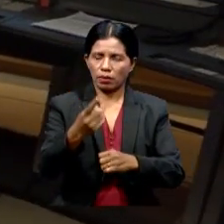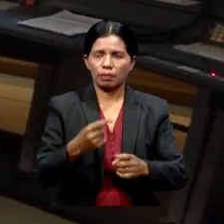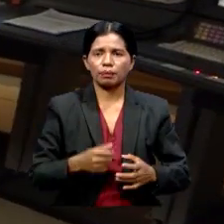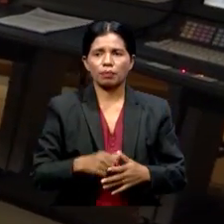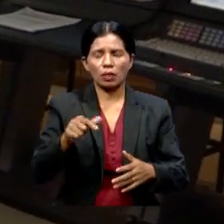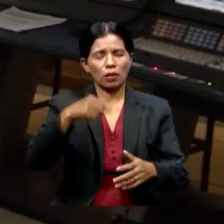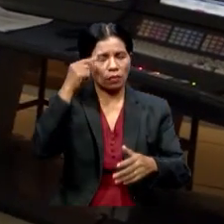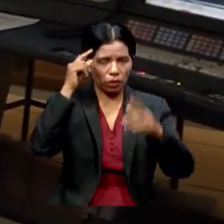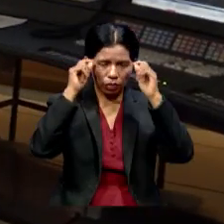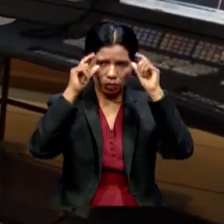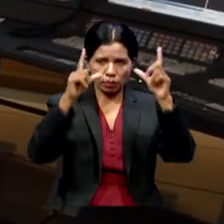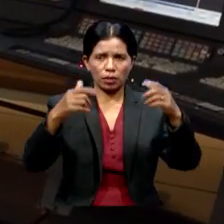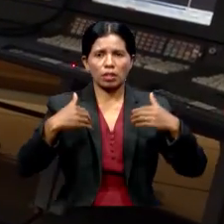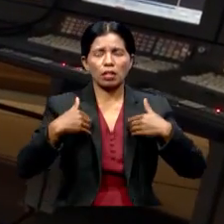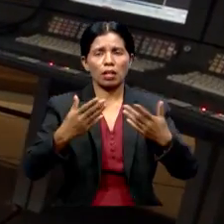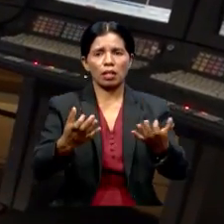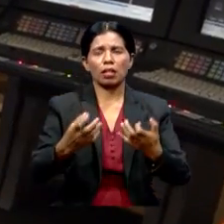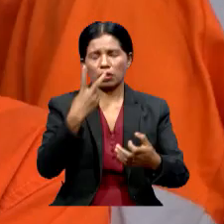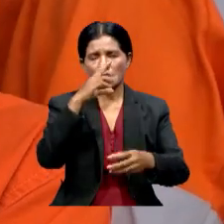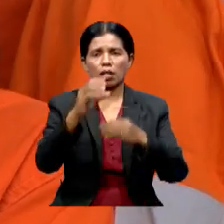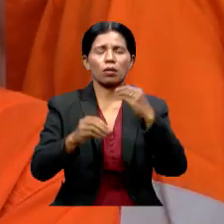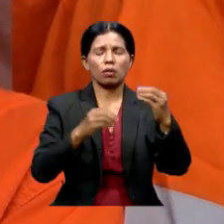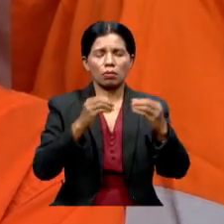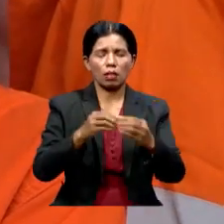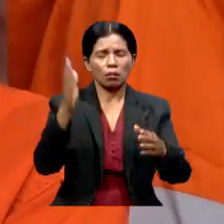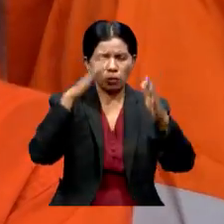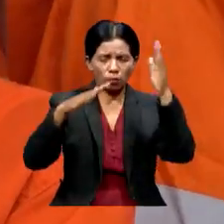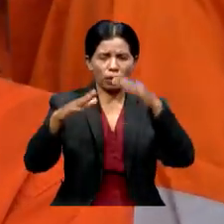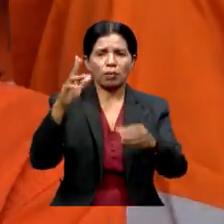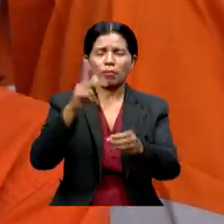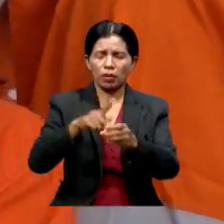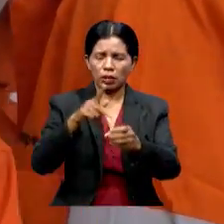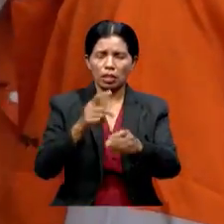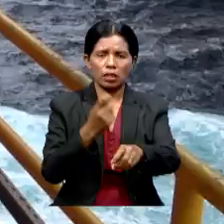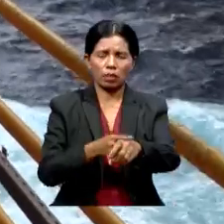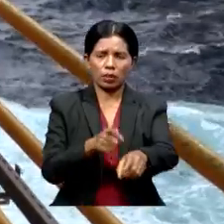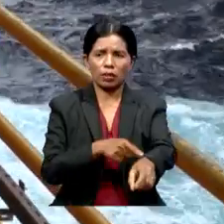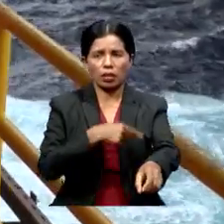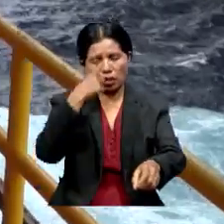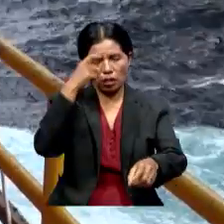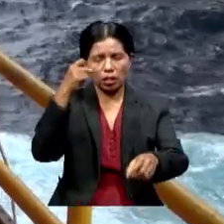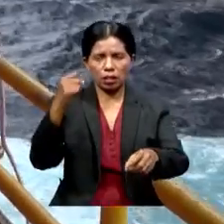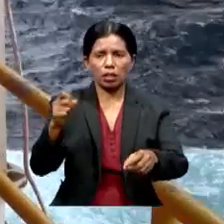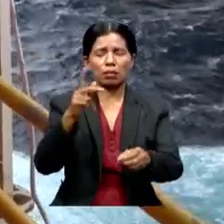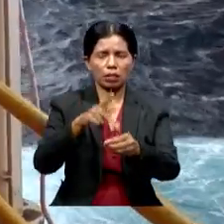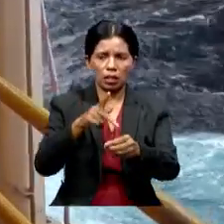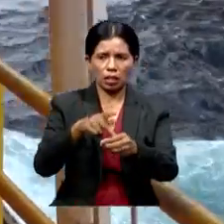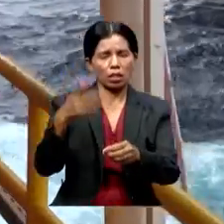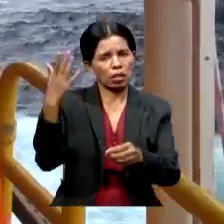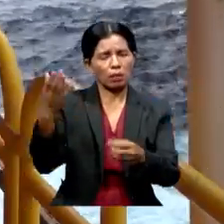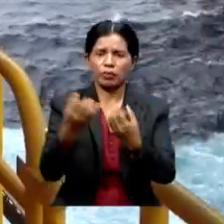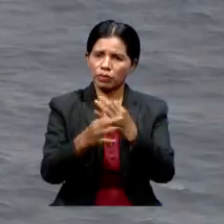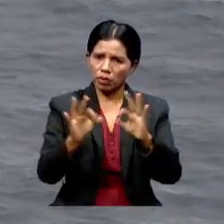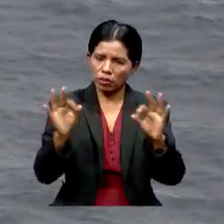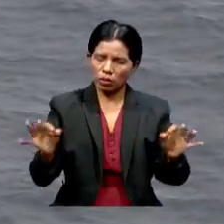Governo Timor-Leste e a seriedade a tu resolve o problema Greater Sunrise durante o tempo Naruk, tamba campo Bayu Unda Mos Marangona,